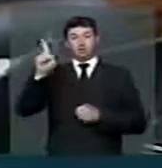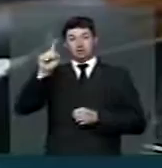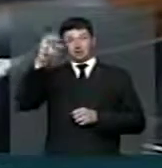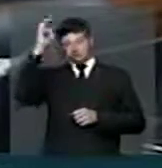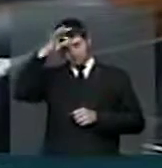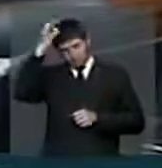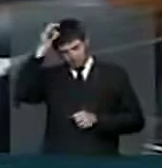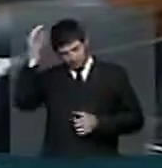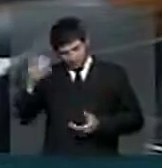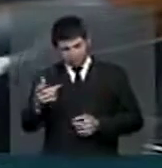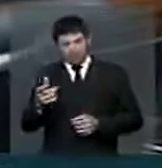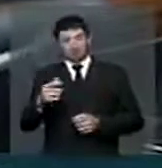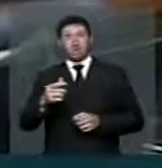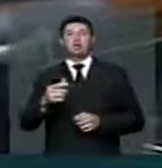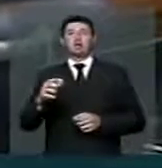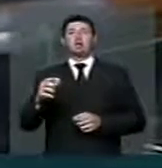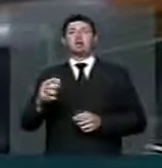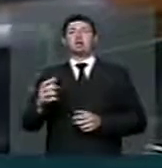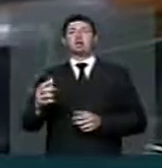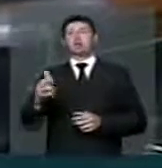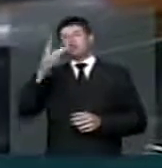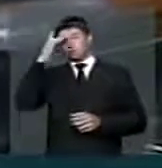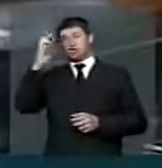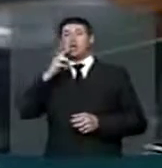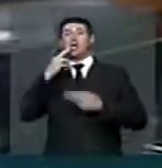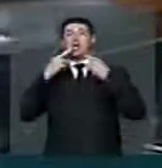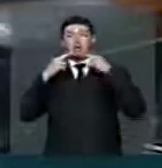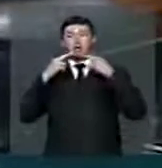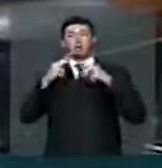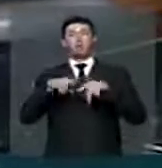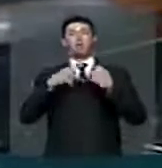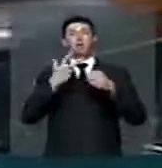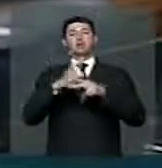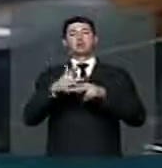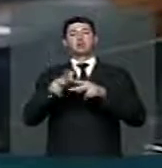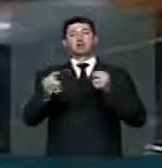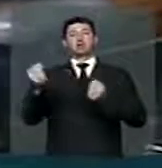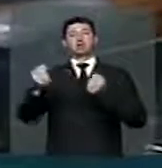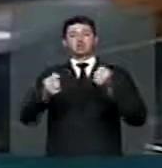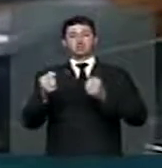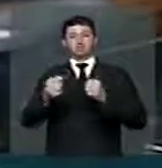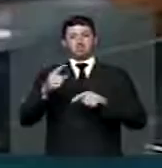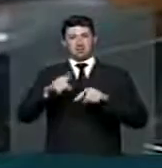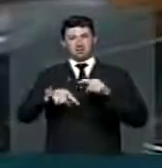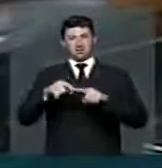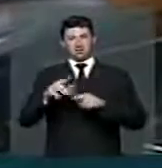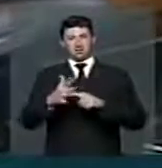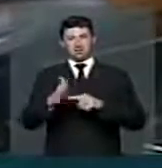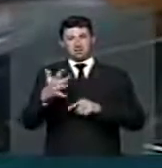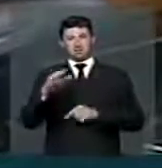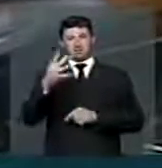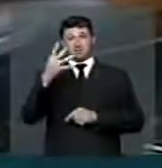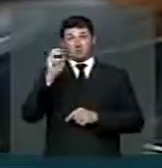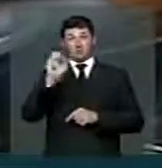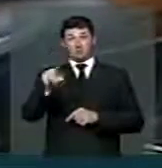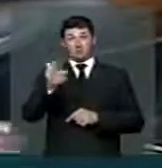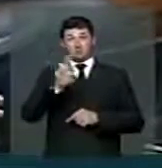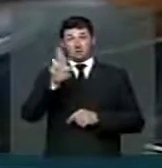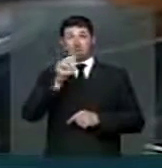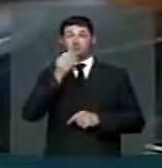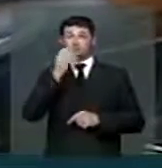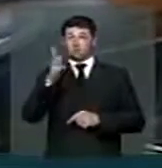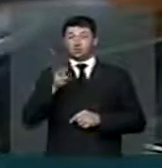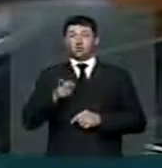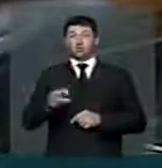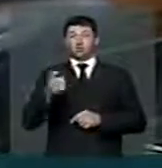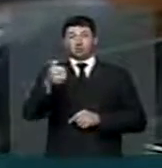recebemos uma queixa com relação ao simulador de direção. Esse equipamento, que custa em torno de R$40 mil, deveria estar